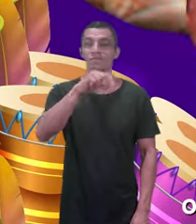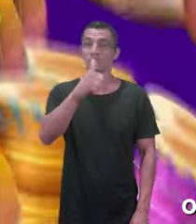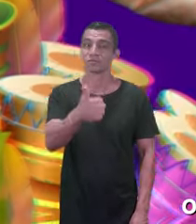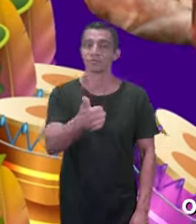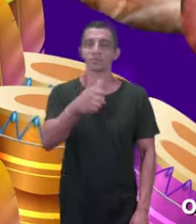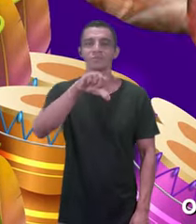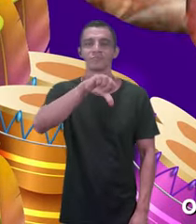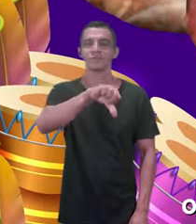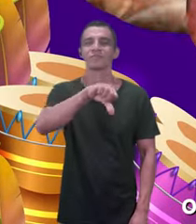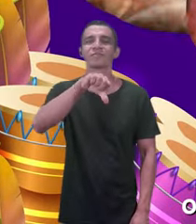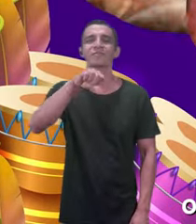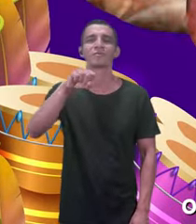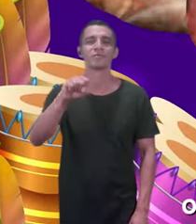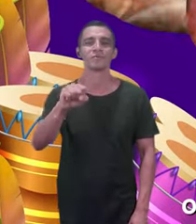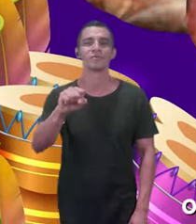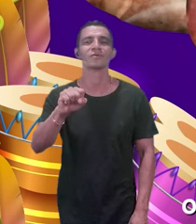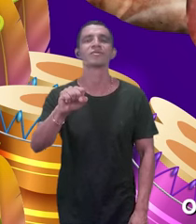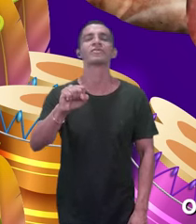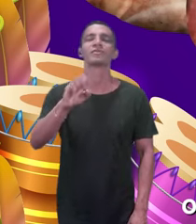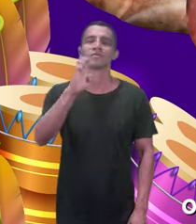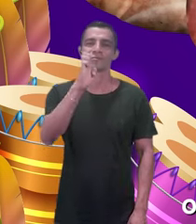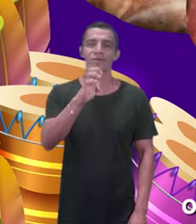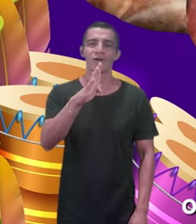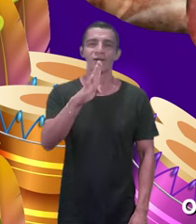R$ 13,99 no app. Linguiça recheada Perdigão na Brasa,